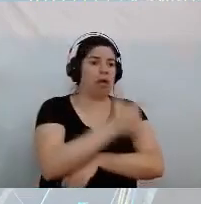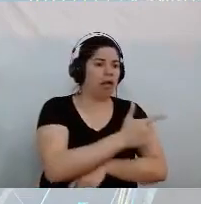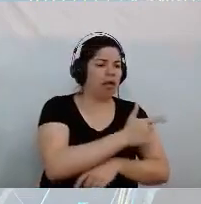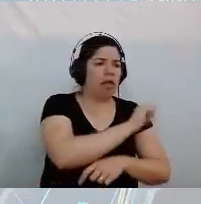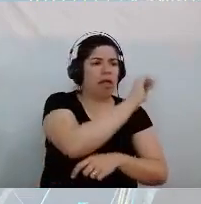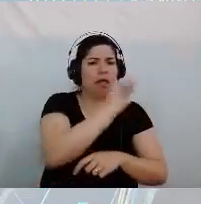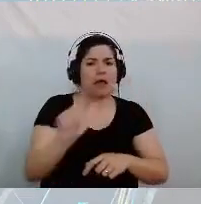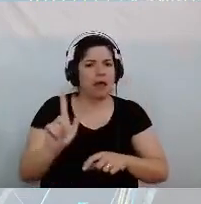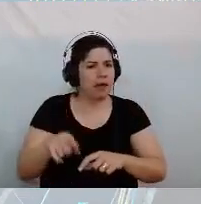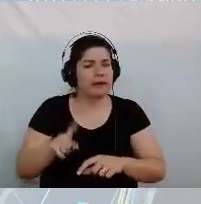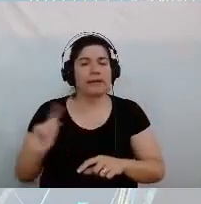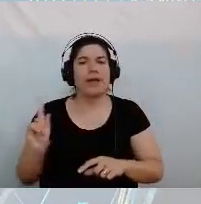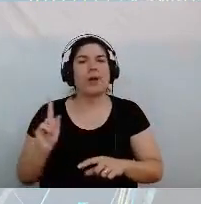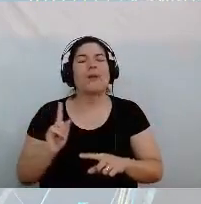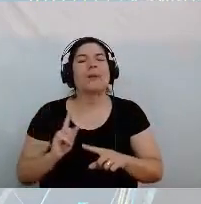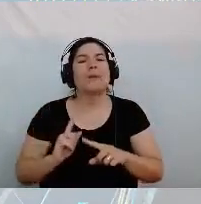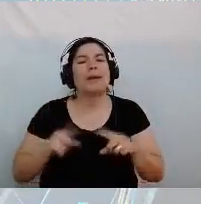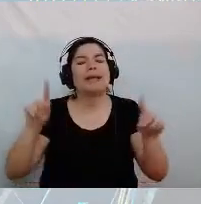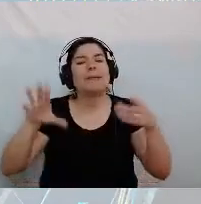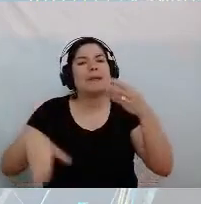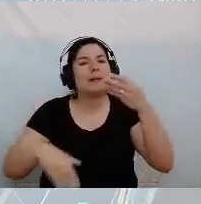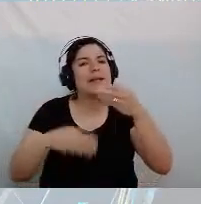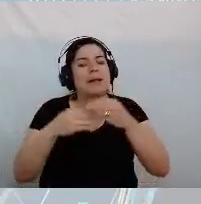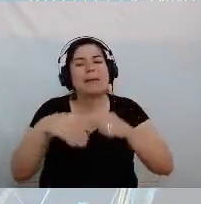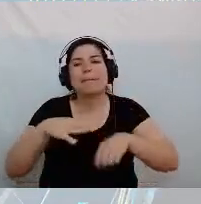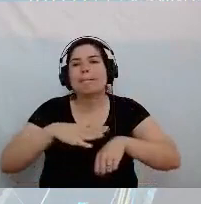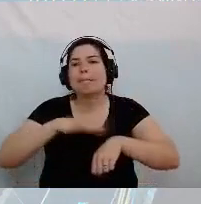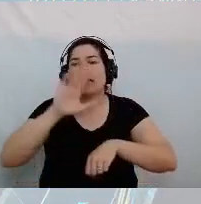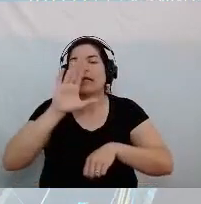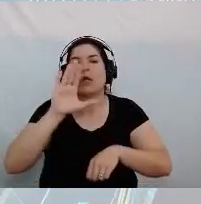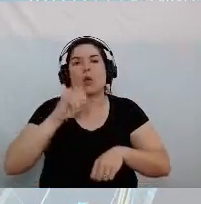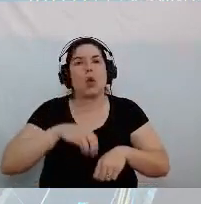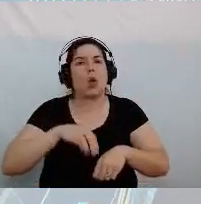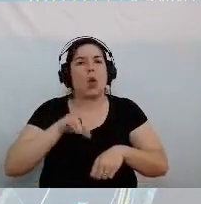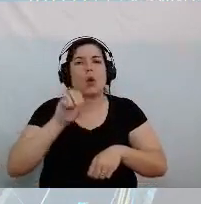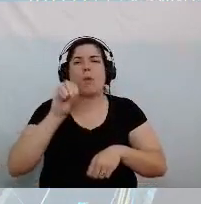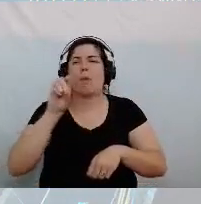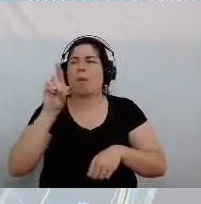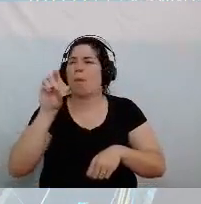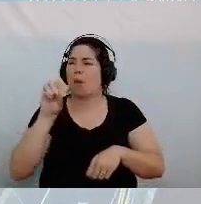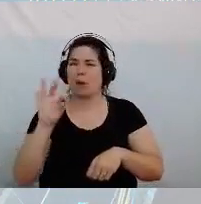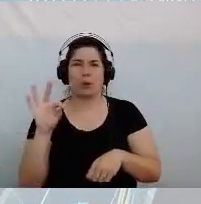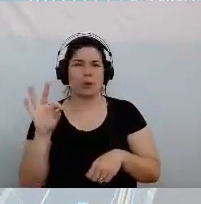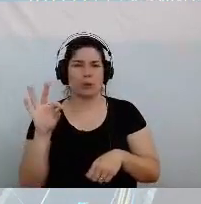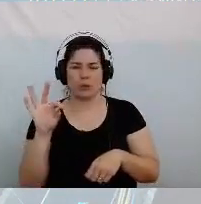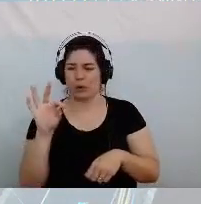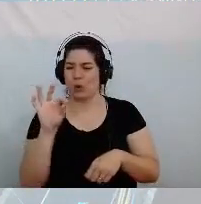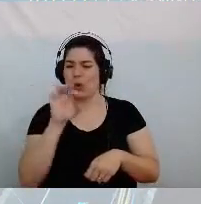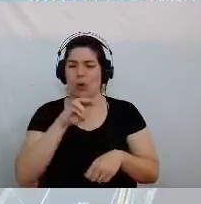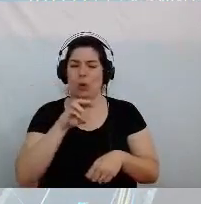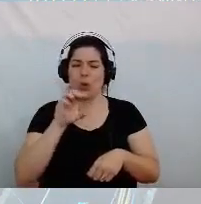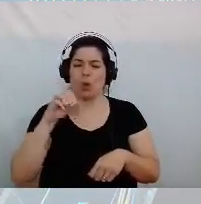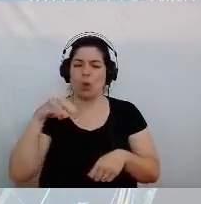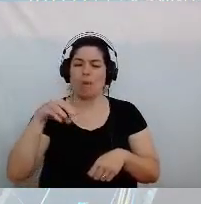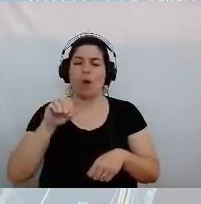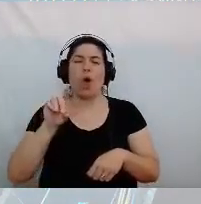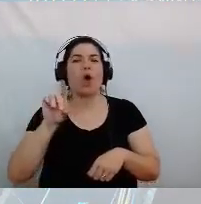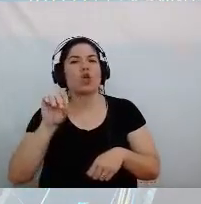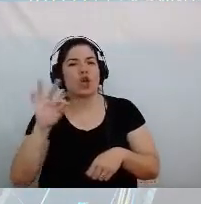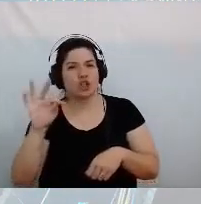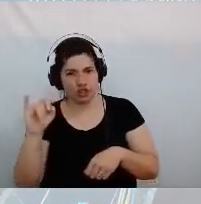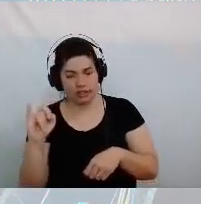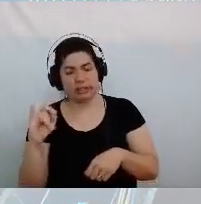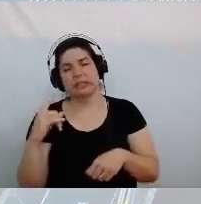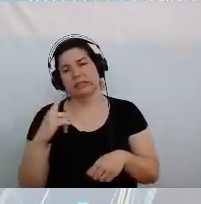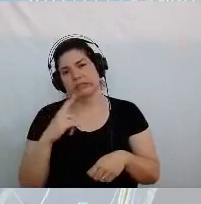parte cada vez mais commodity se você conseguir eventualmente passar uma boa definição de design você consequentemente